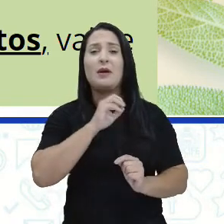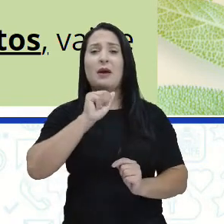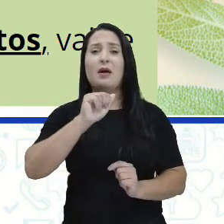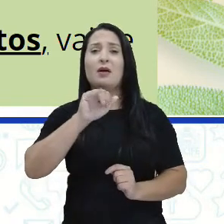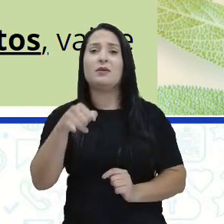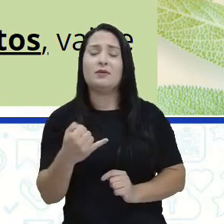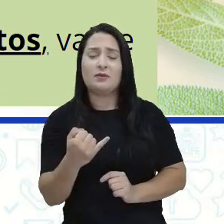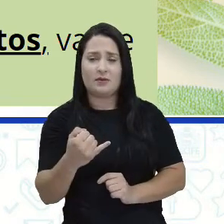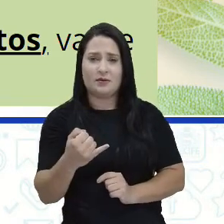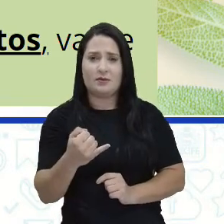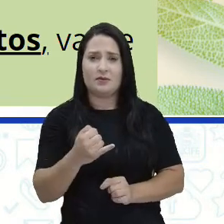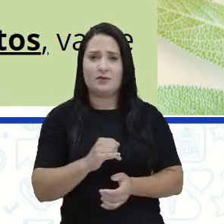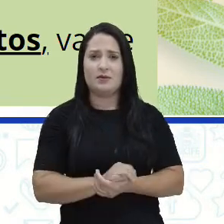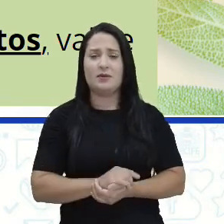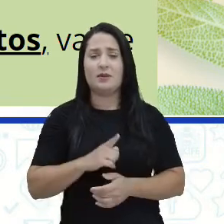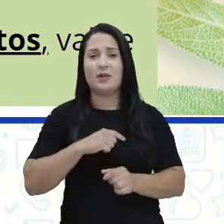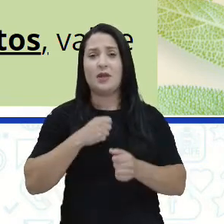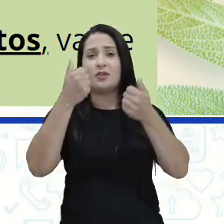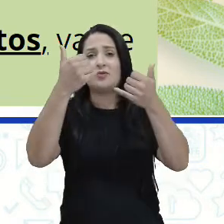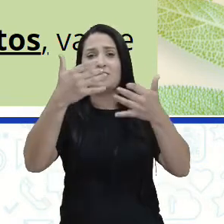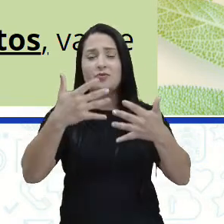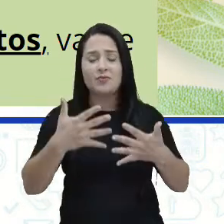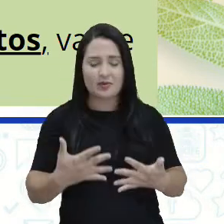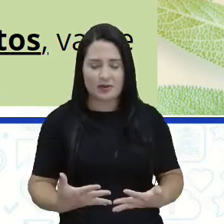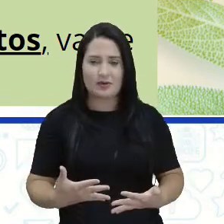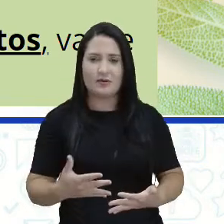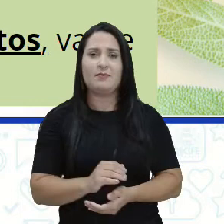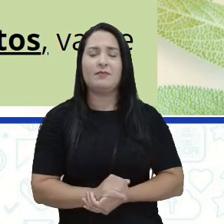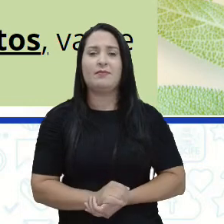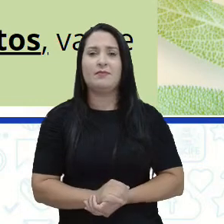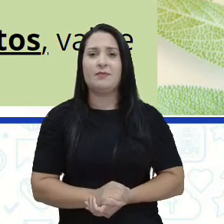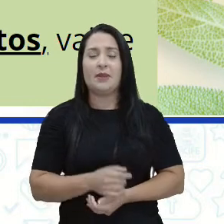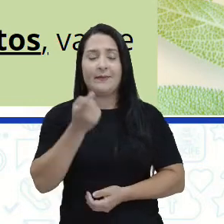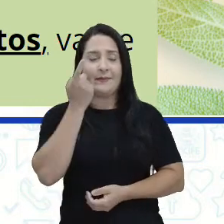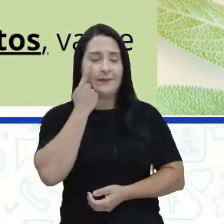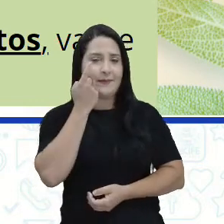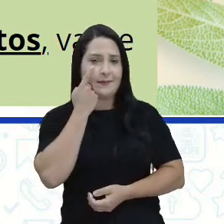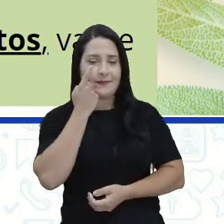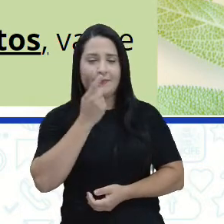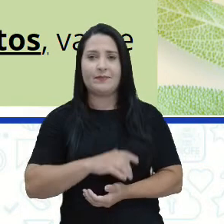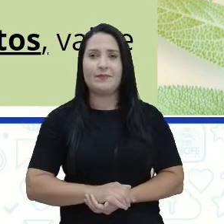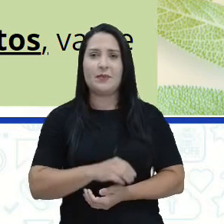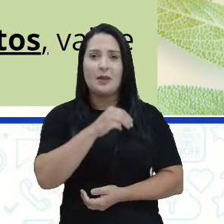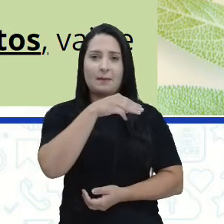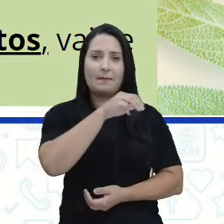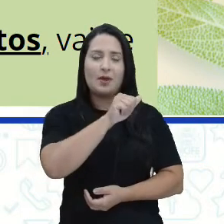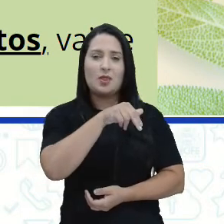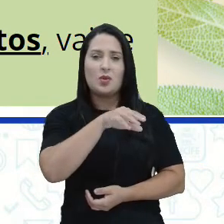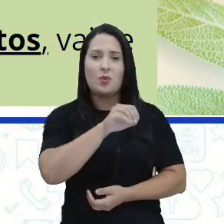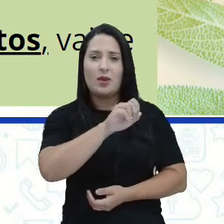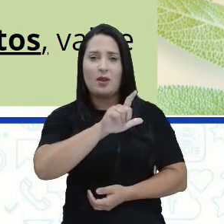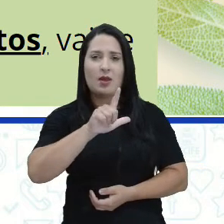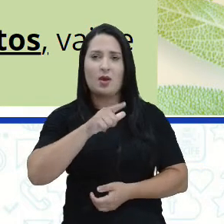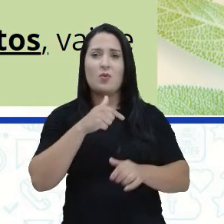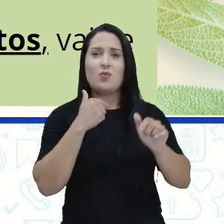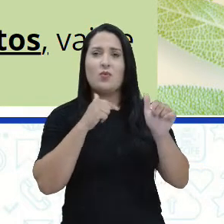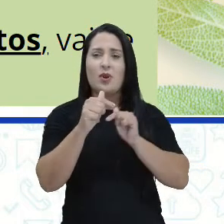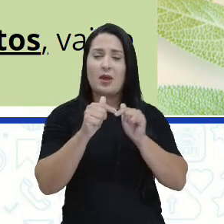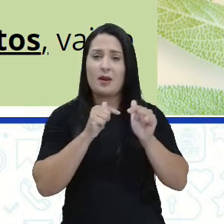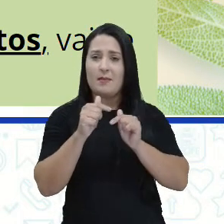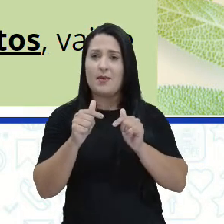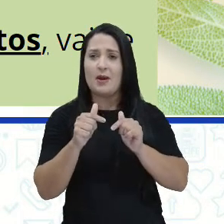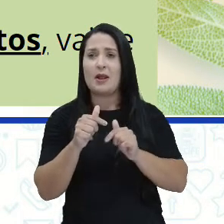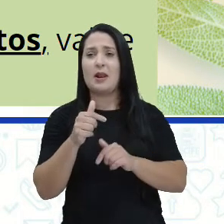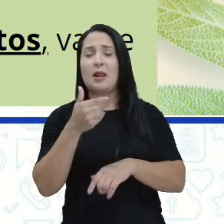da explicativa, que é explicar. Então, ó, reparem. Manuel, que trabalha com o